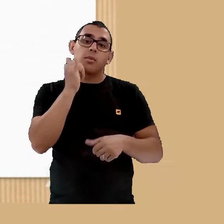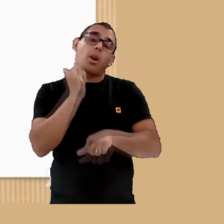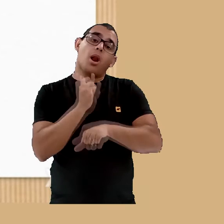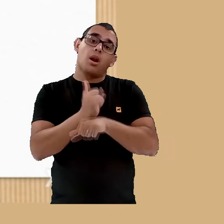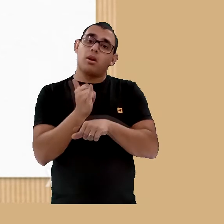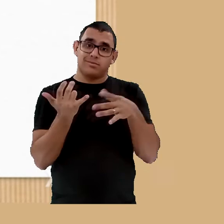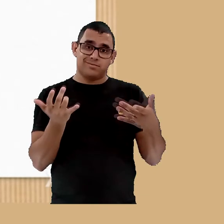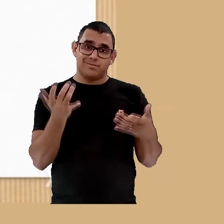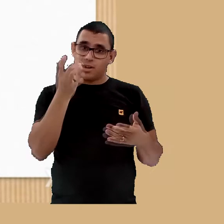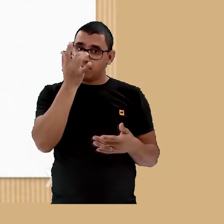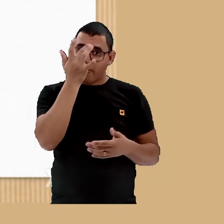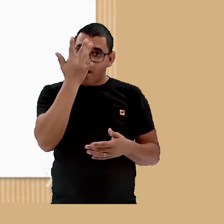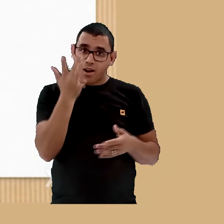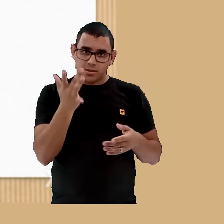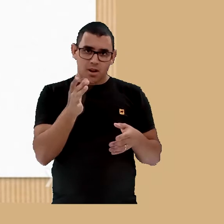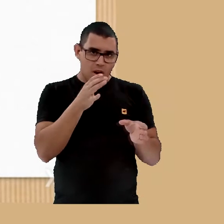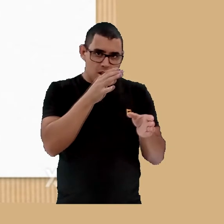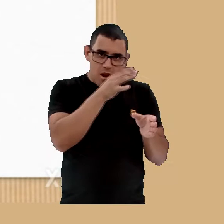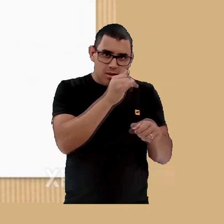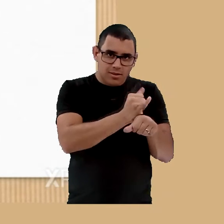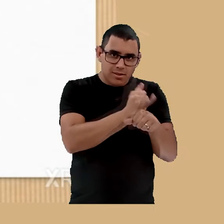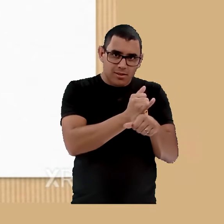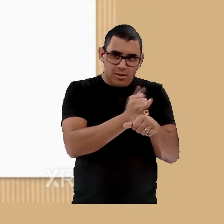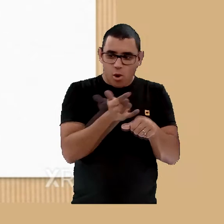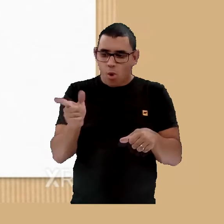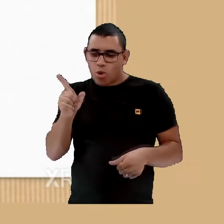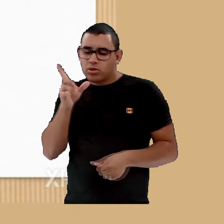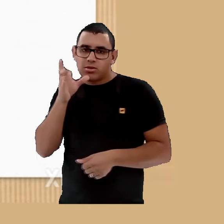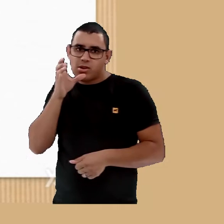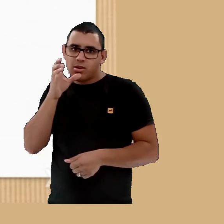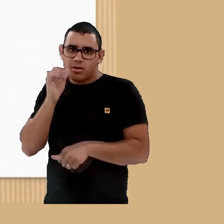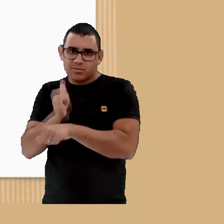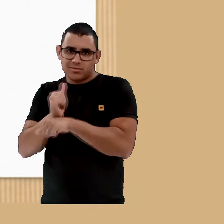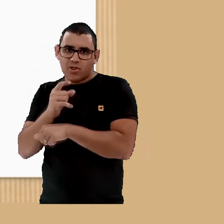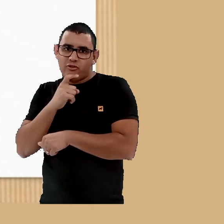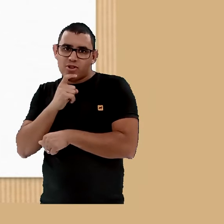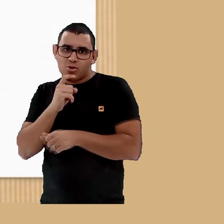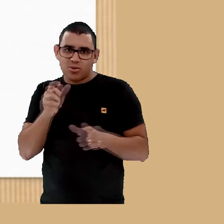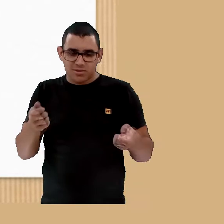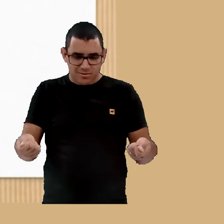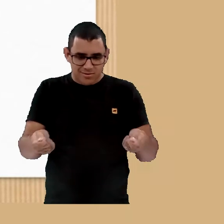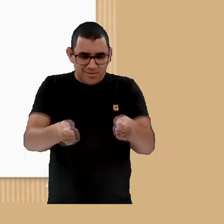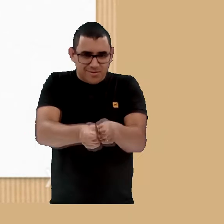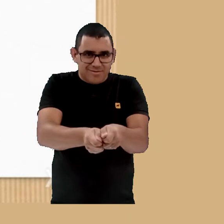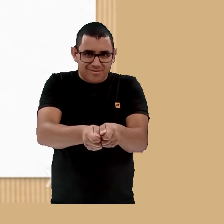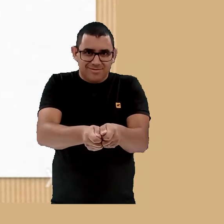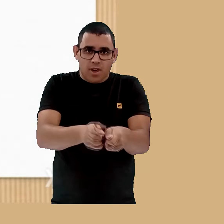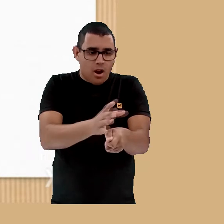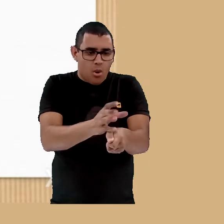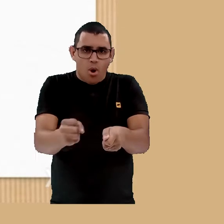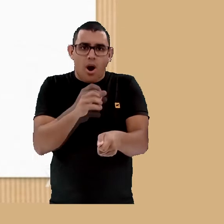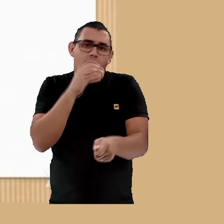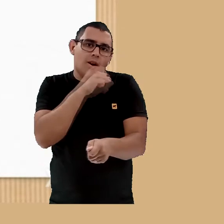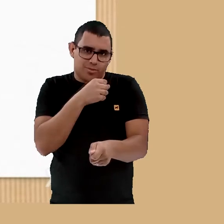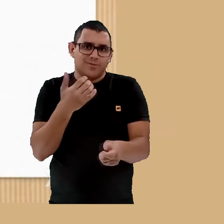metais. Não podemos deixar de falar de isolantes térmicos, como a madeira e o isopor, que são materiais nos